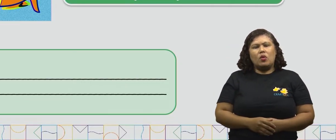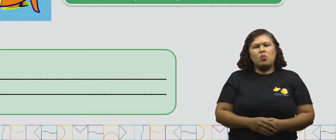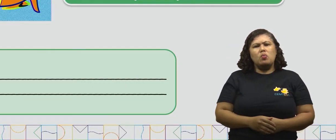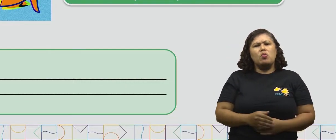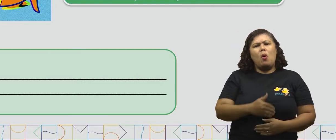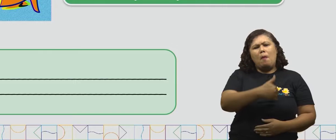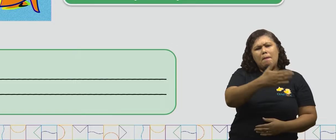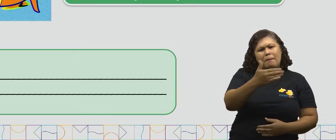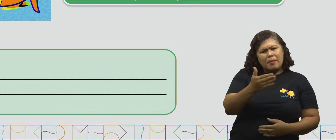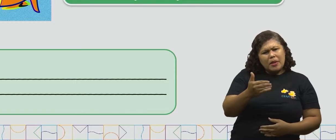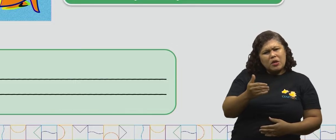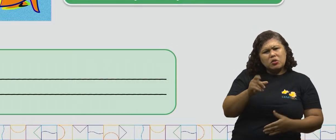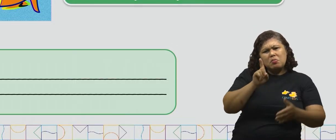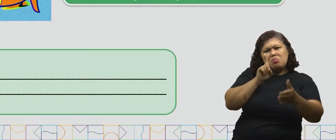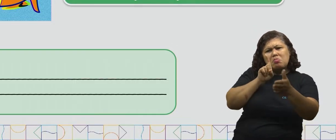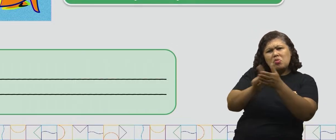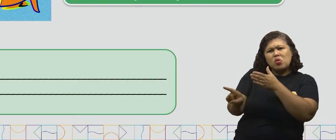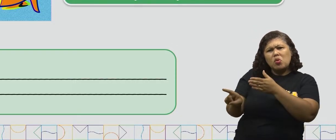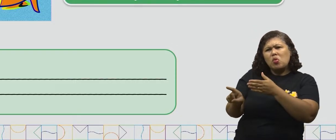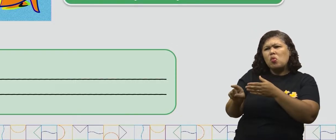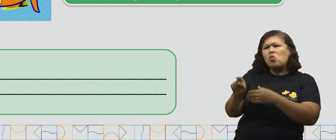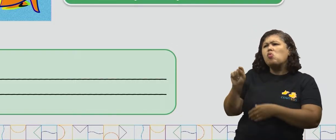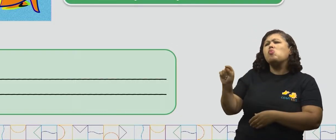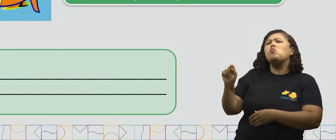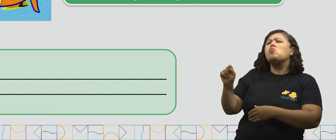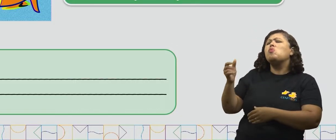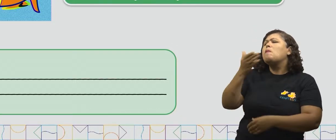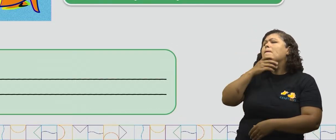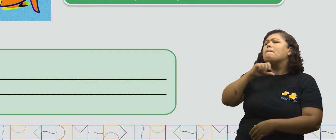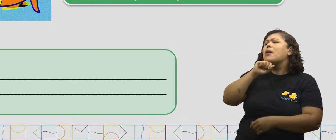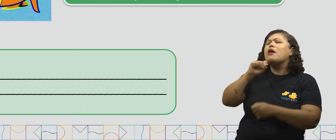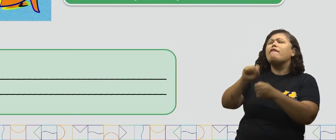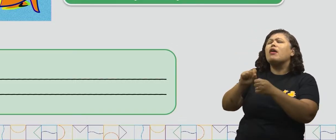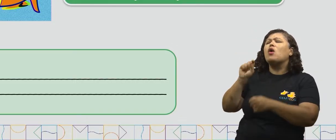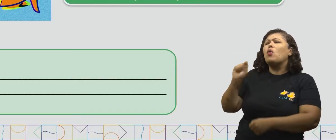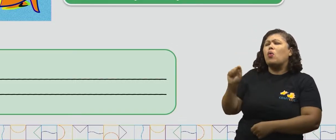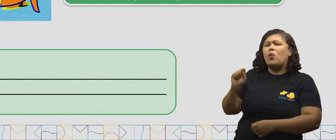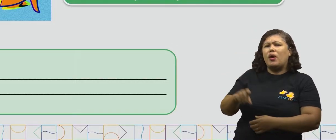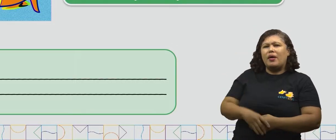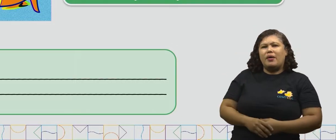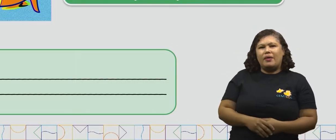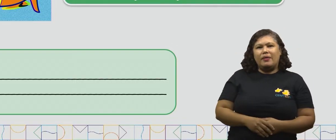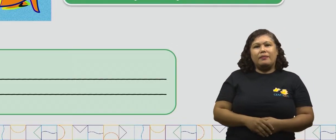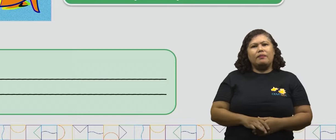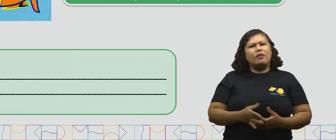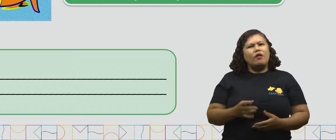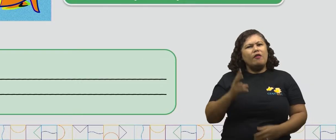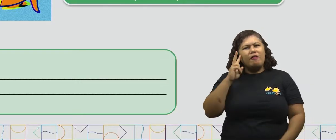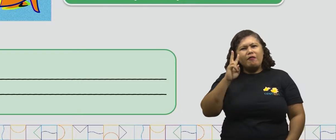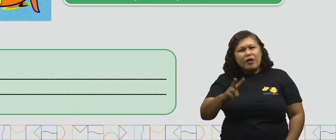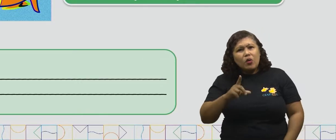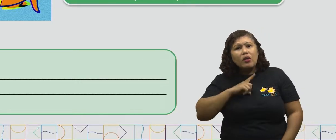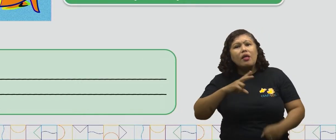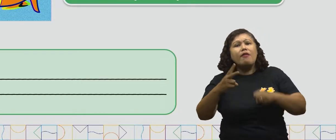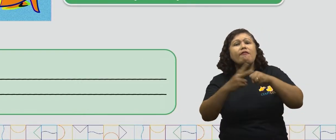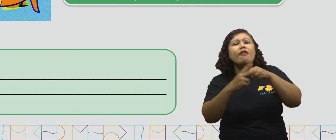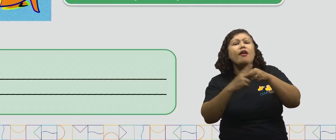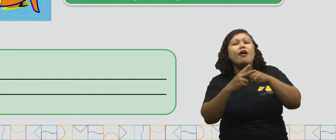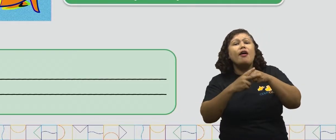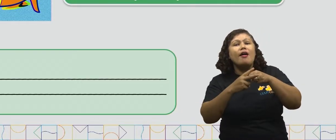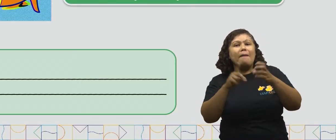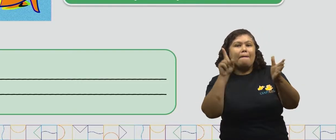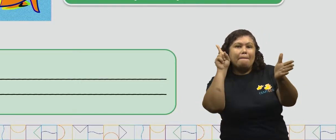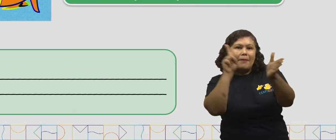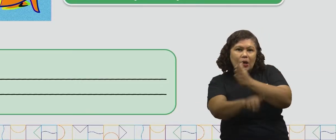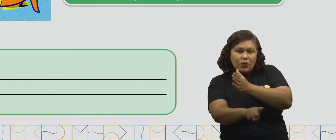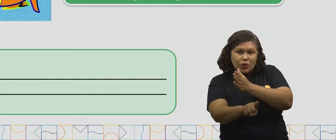peixe perguntou para o outro o que o pai dele faz. Opa, olha só, nós temos o verbo perguntou,